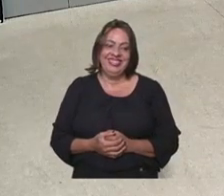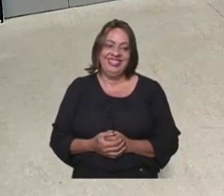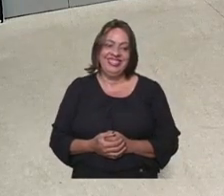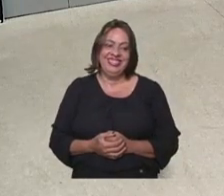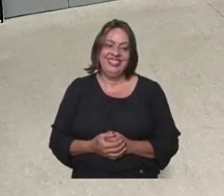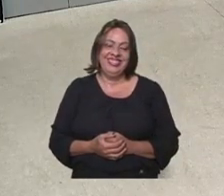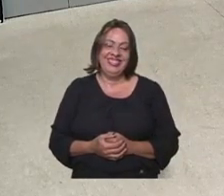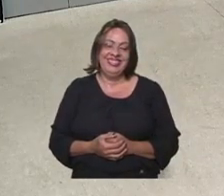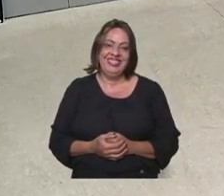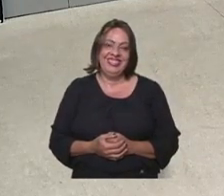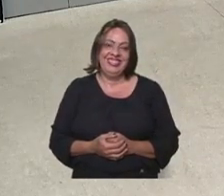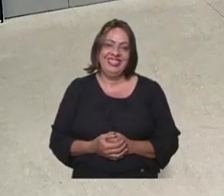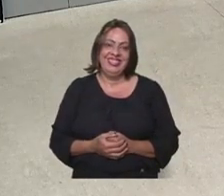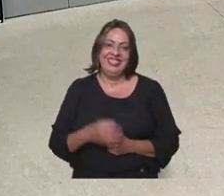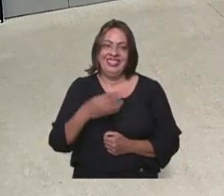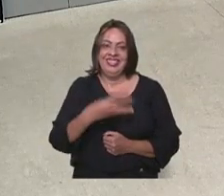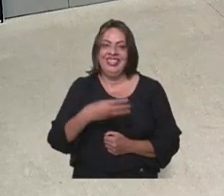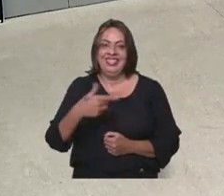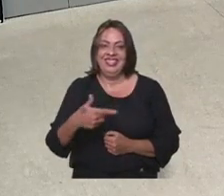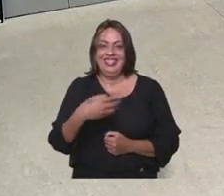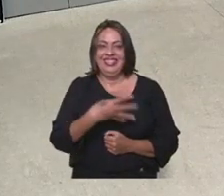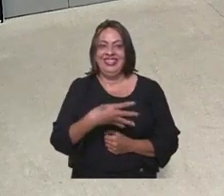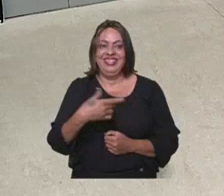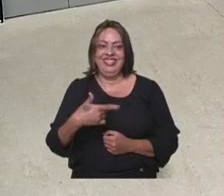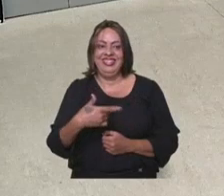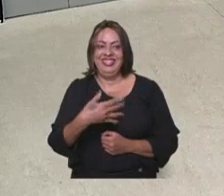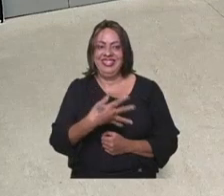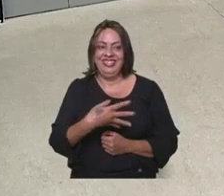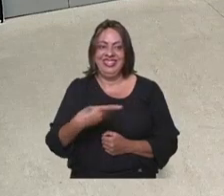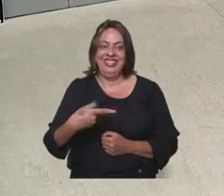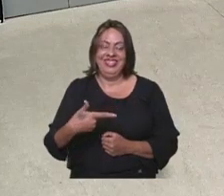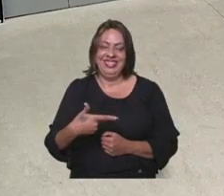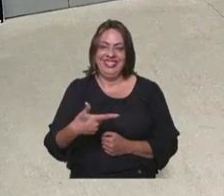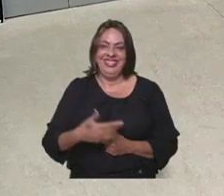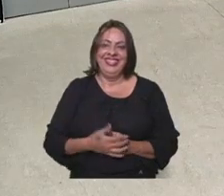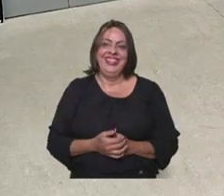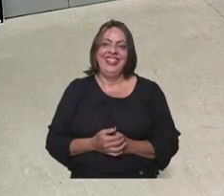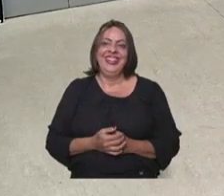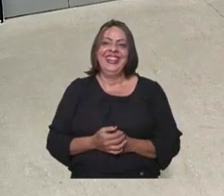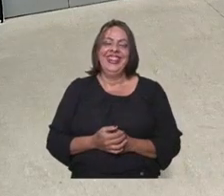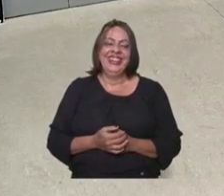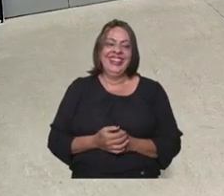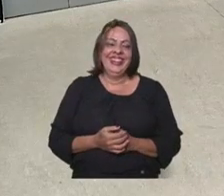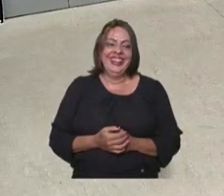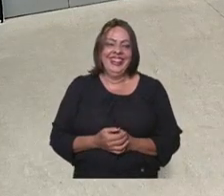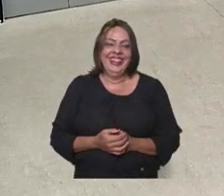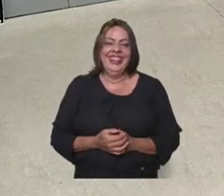Número 9 foi. Número 42. 42. 42.